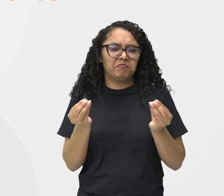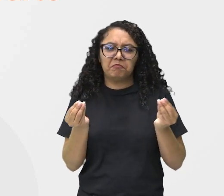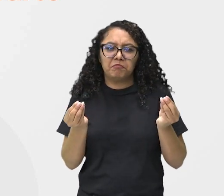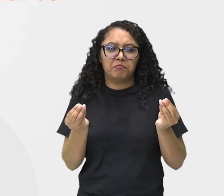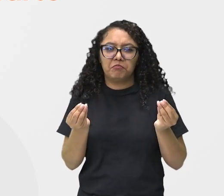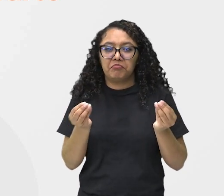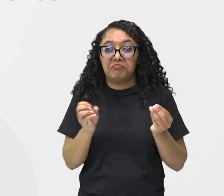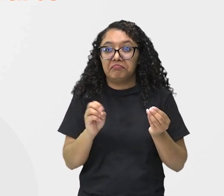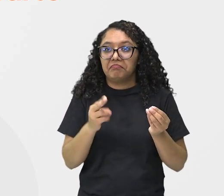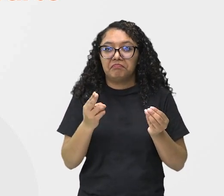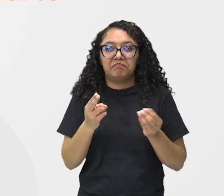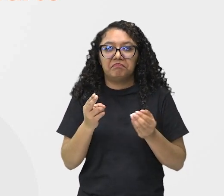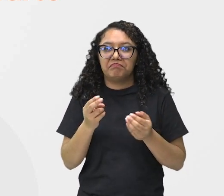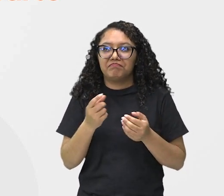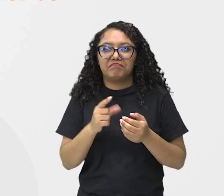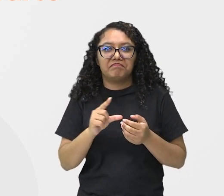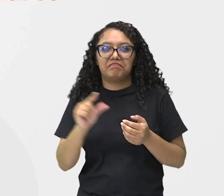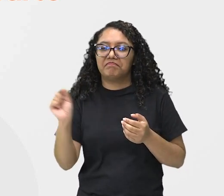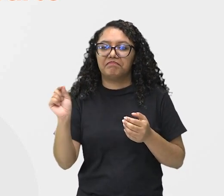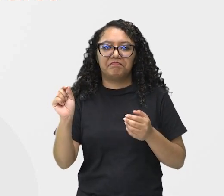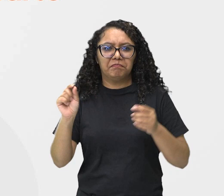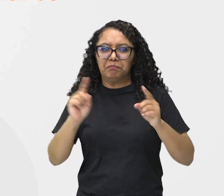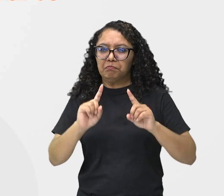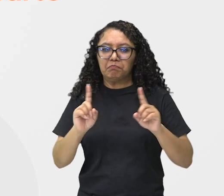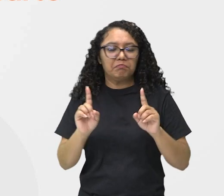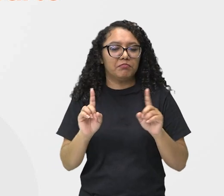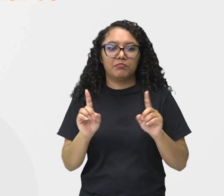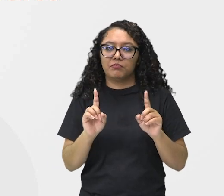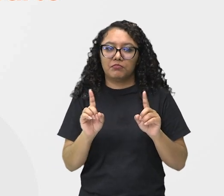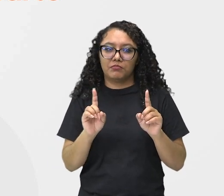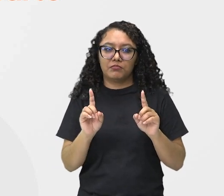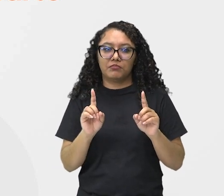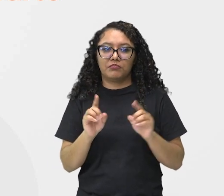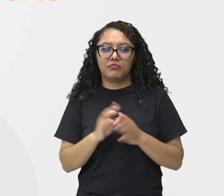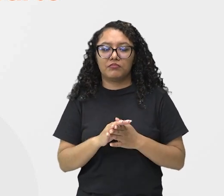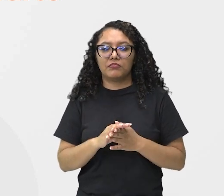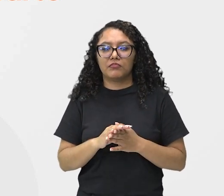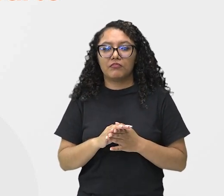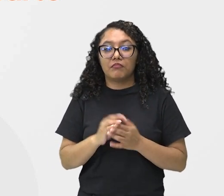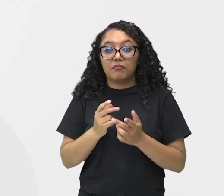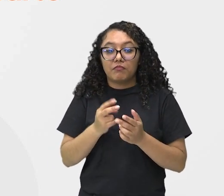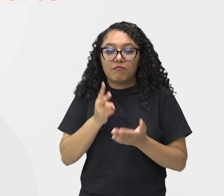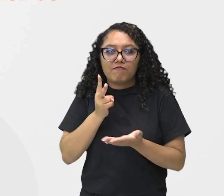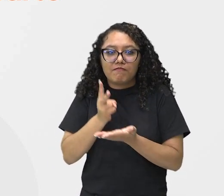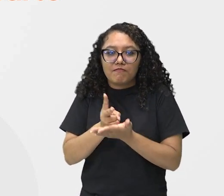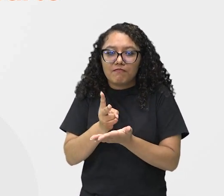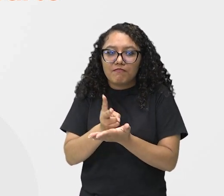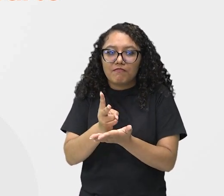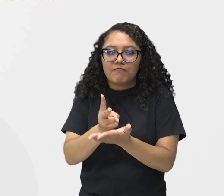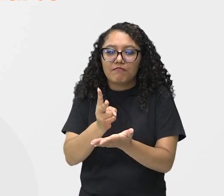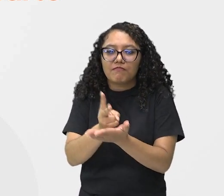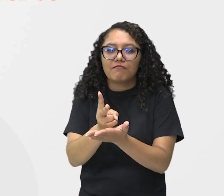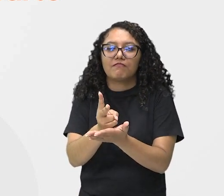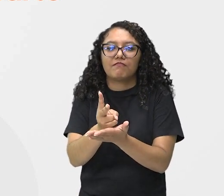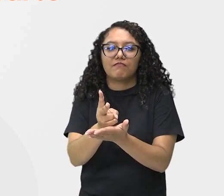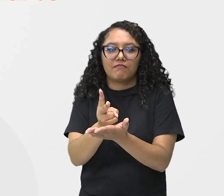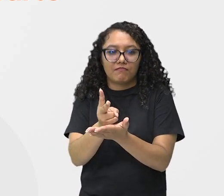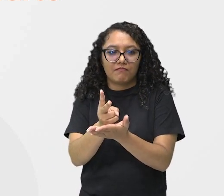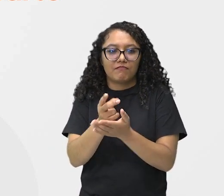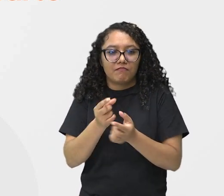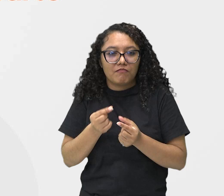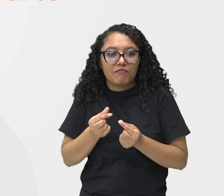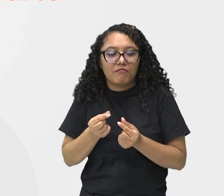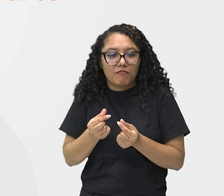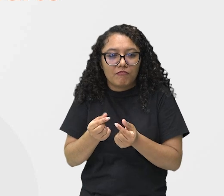ou não se vai. Como assim, professora? É algo estático, é algo que fica ali